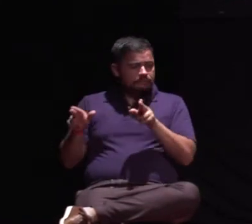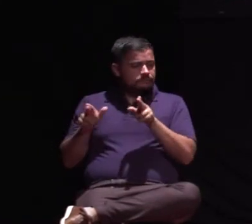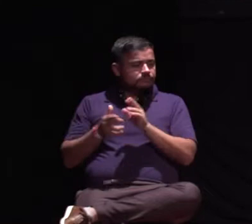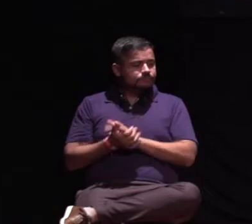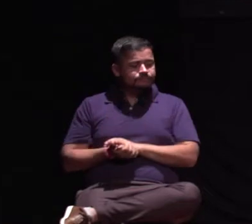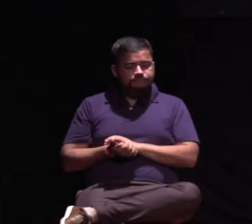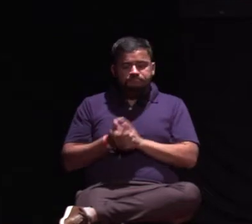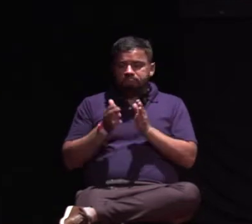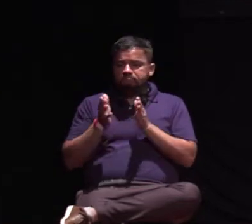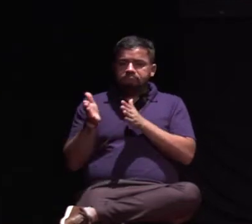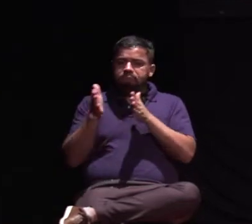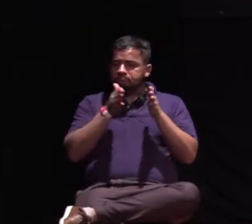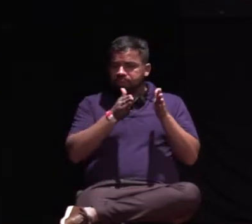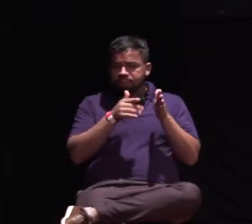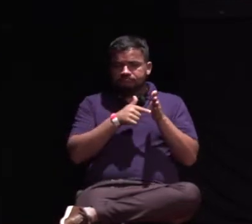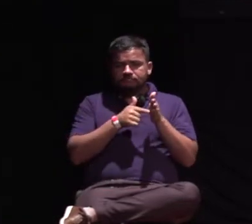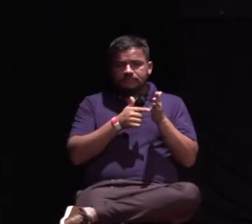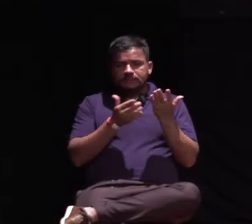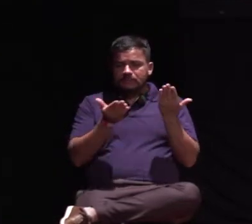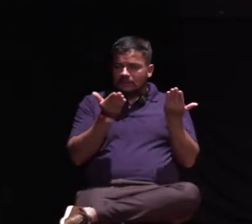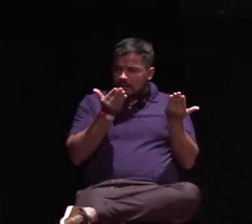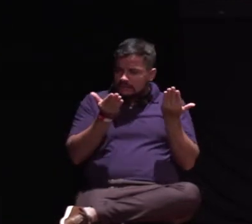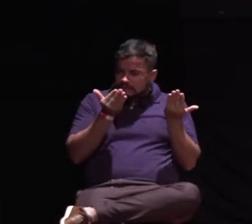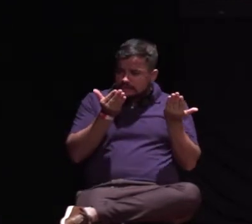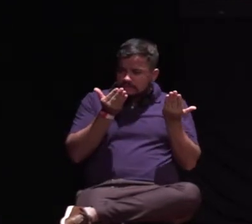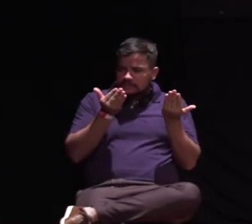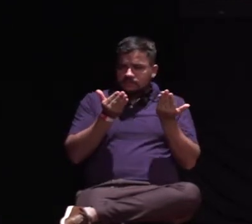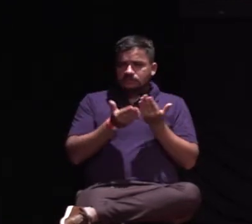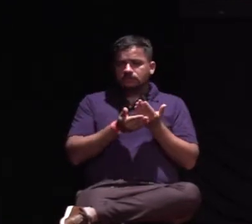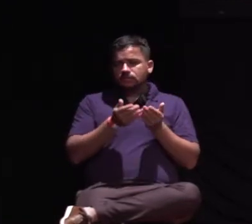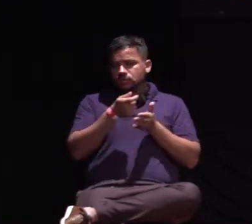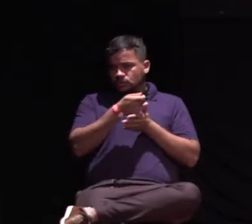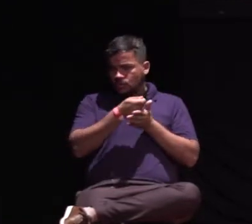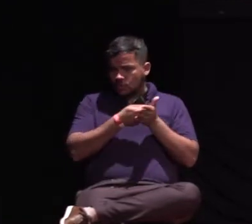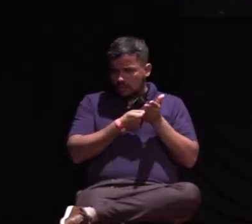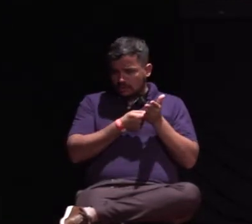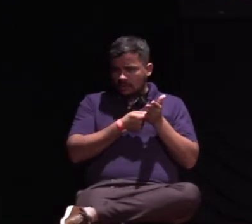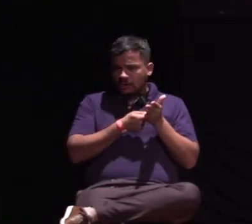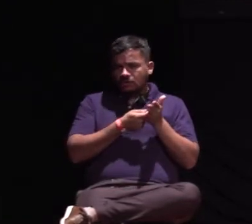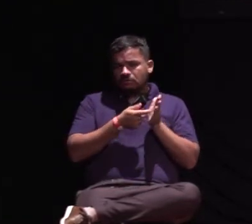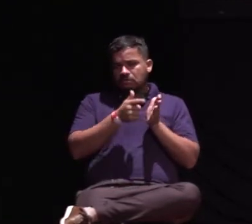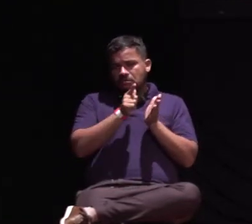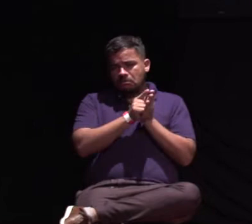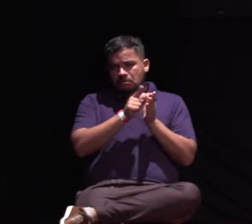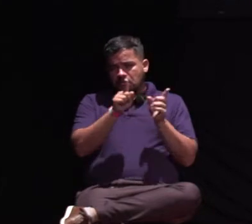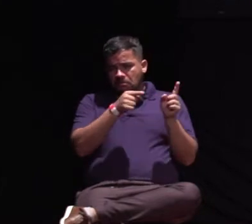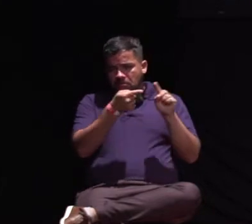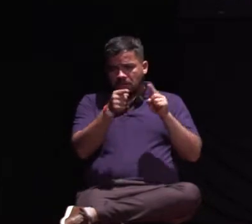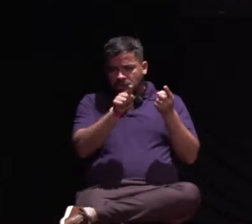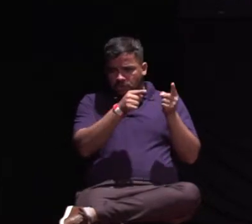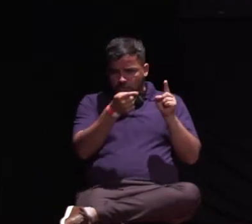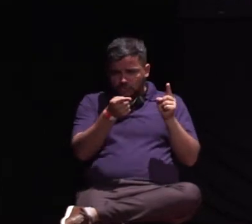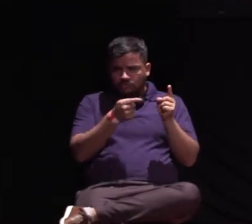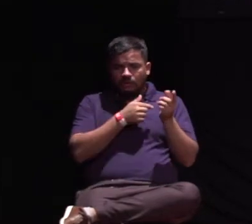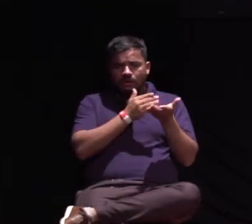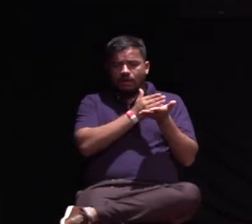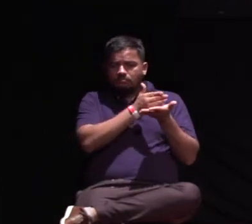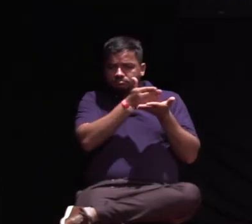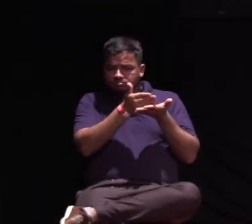por um lado, né, uma relação com um roteiro, uma partitura, inclusive uma das